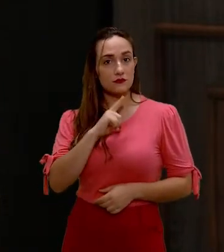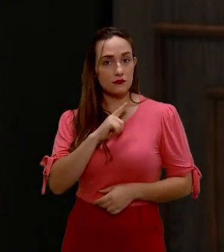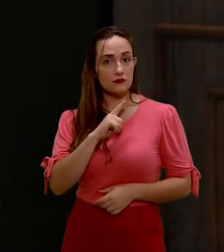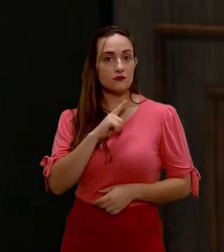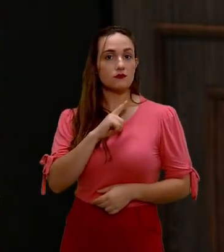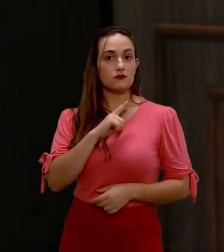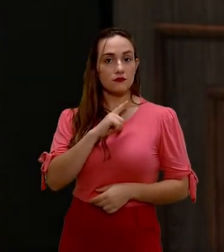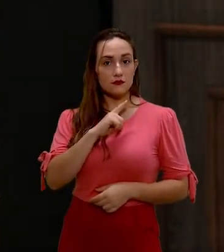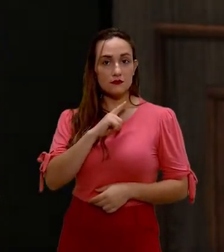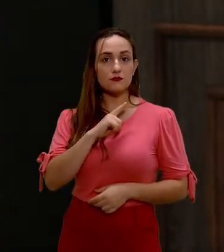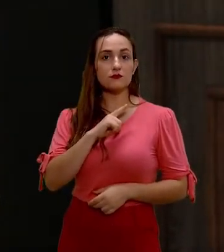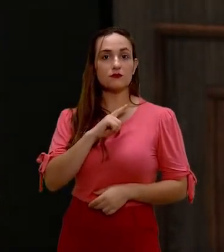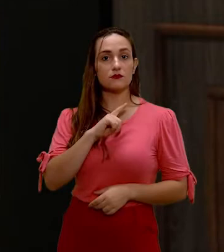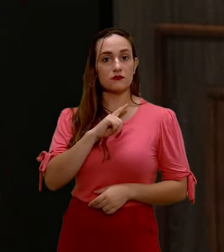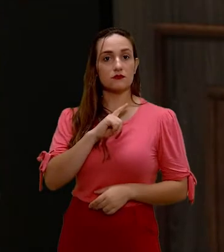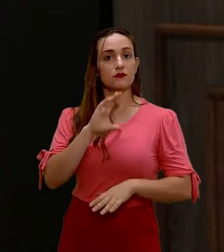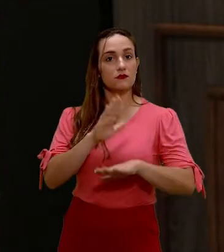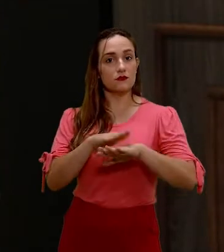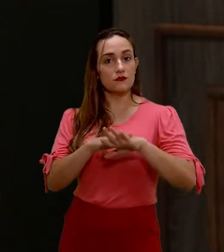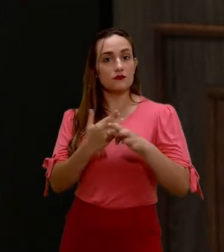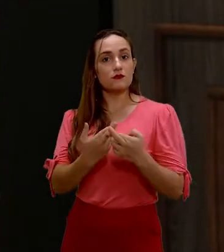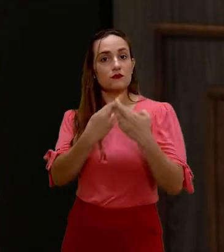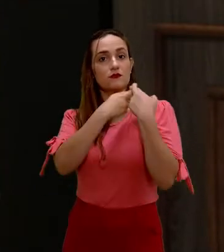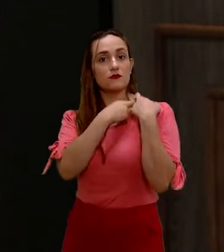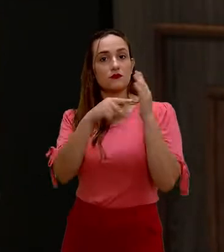necessitam de uma presença física